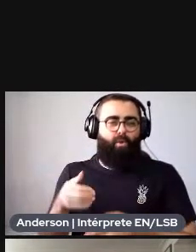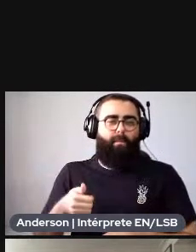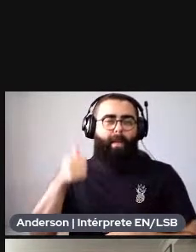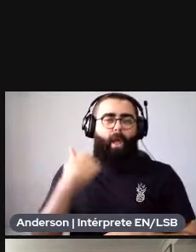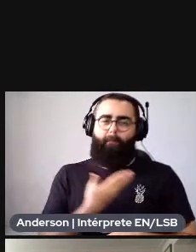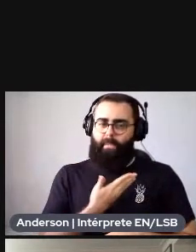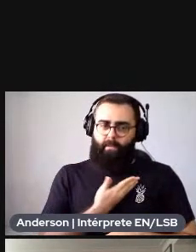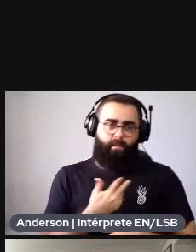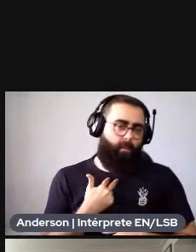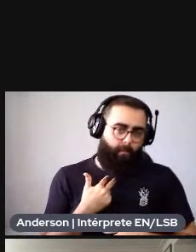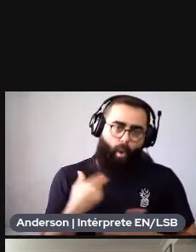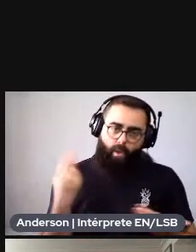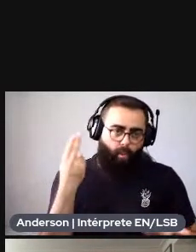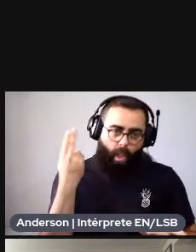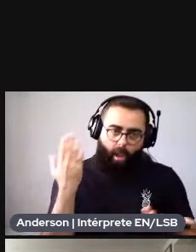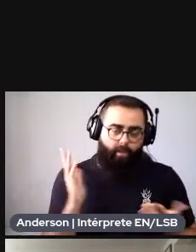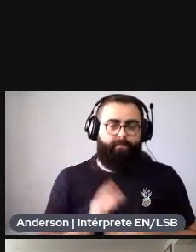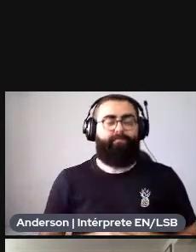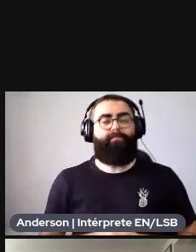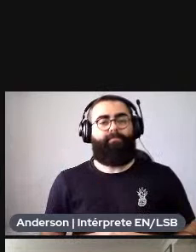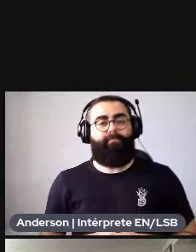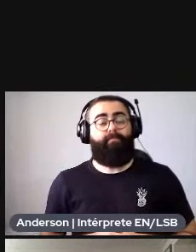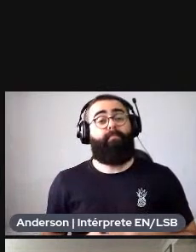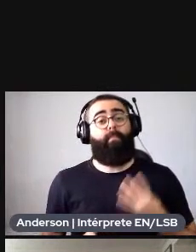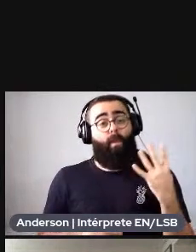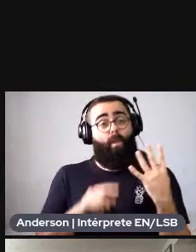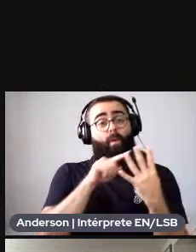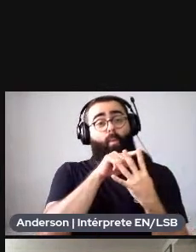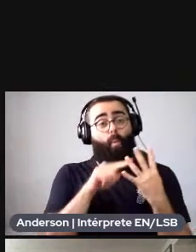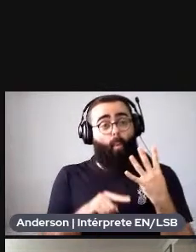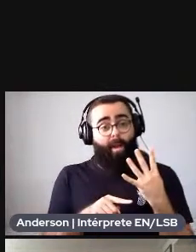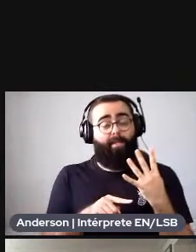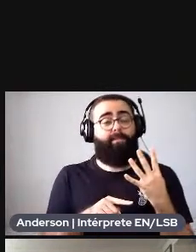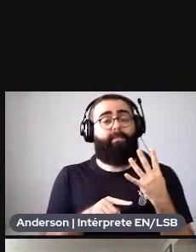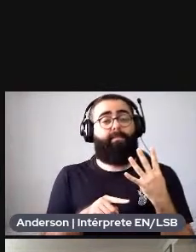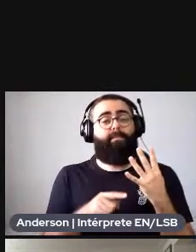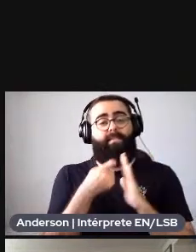Ok? 4 textos, 2 textos em inglês, 2 textos em